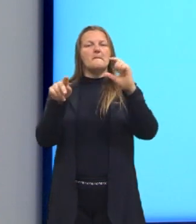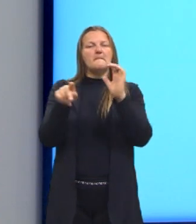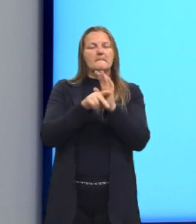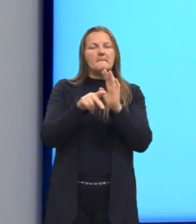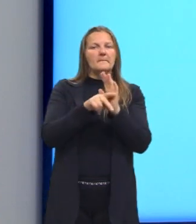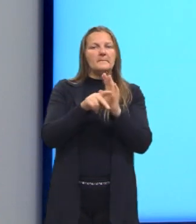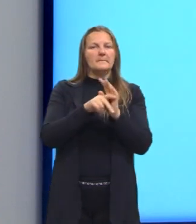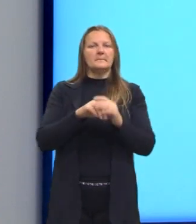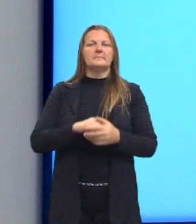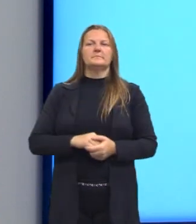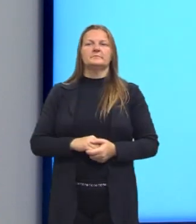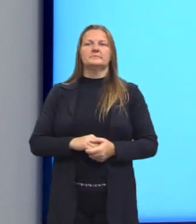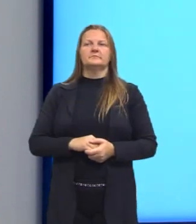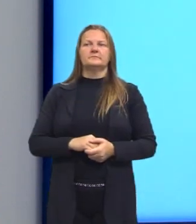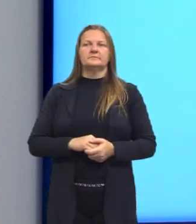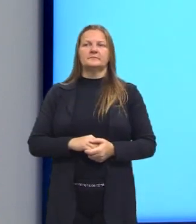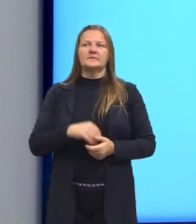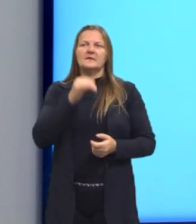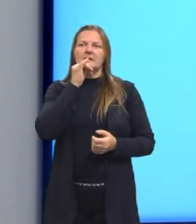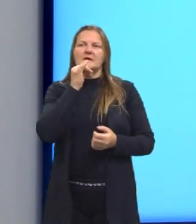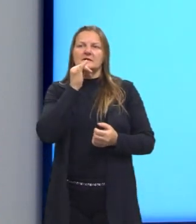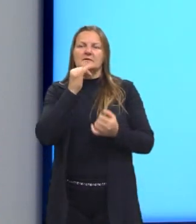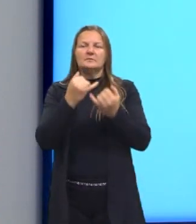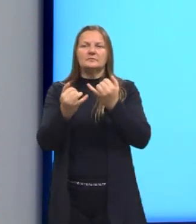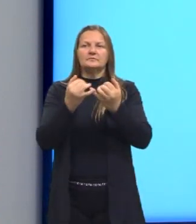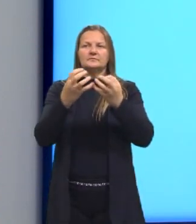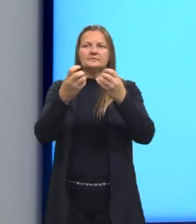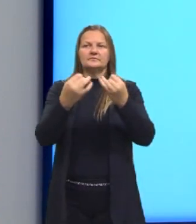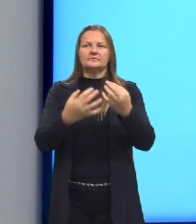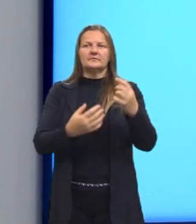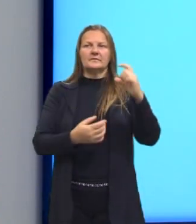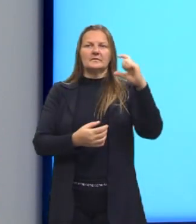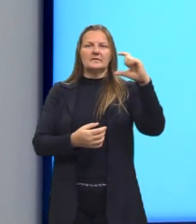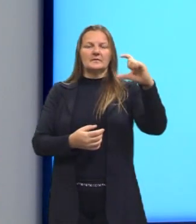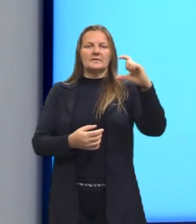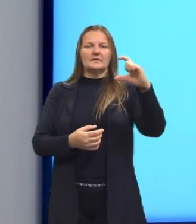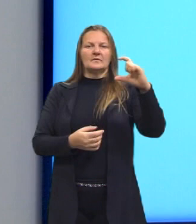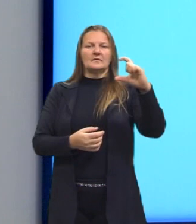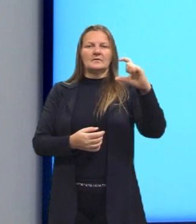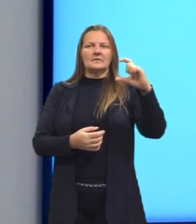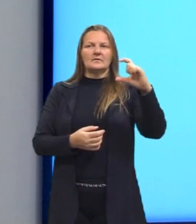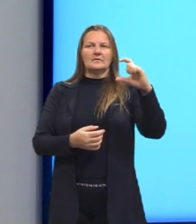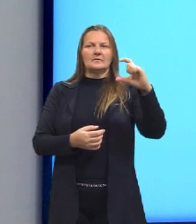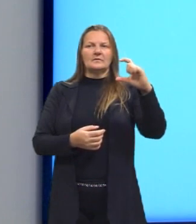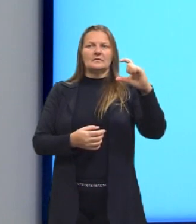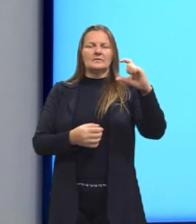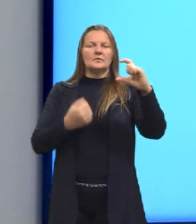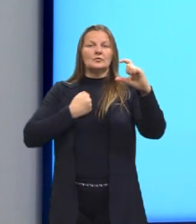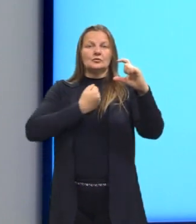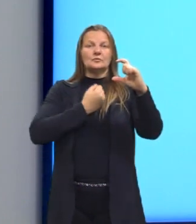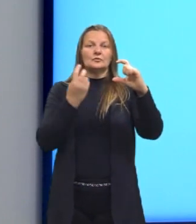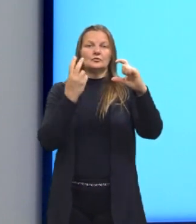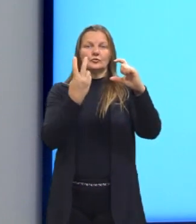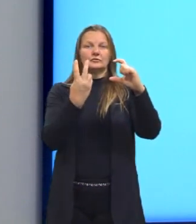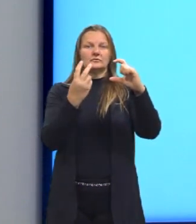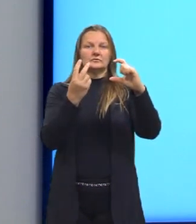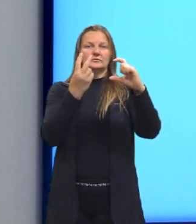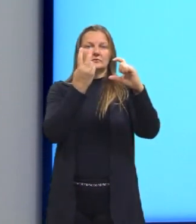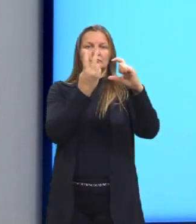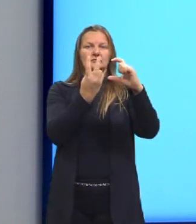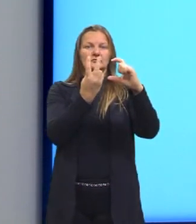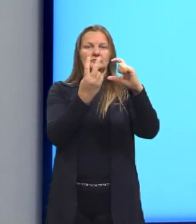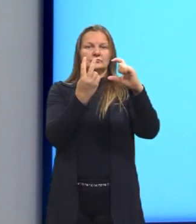tá? Aqui eu deixei um exemplo. Nós temos uma matriz de ordem 1 e o único elemento dela é o 2.